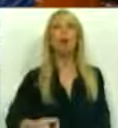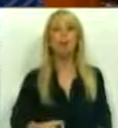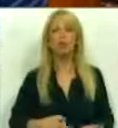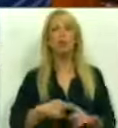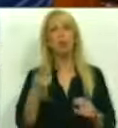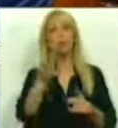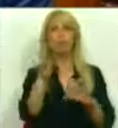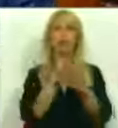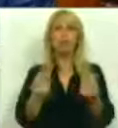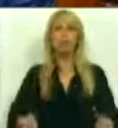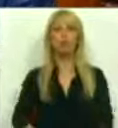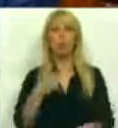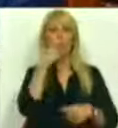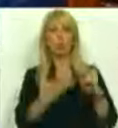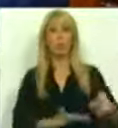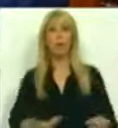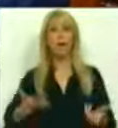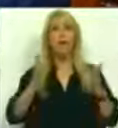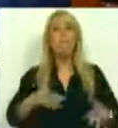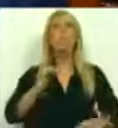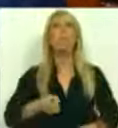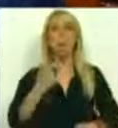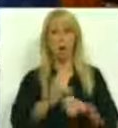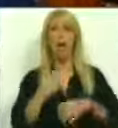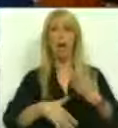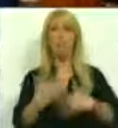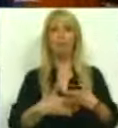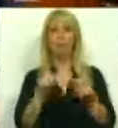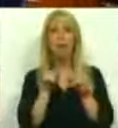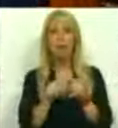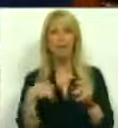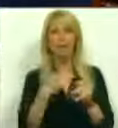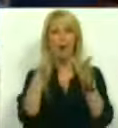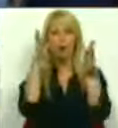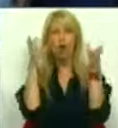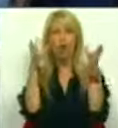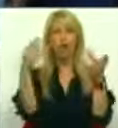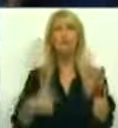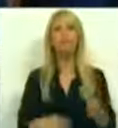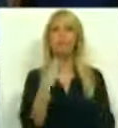desempregados precisam é de ação. E é nisso que nós estamos concentrados. Disse.